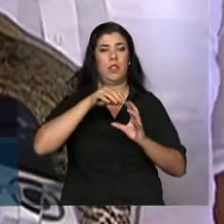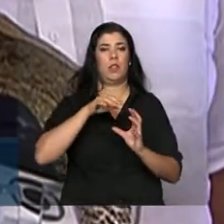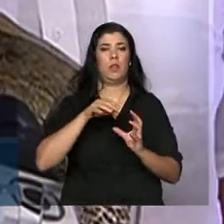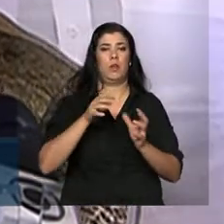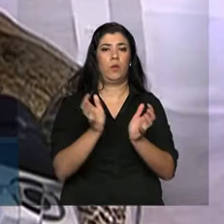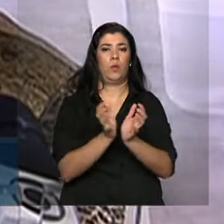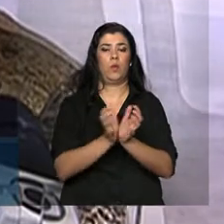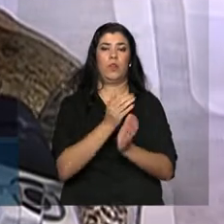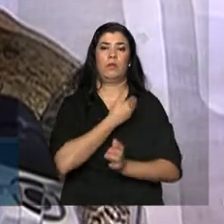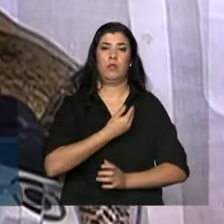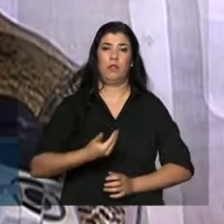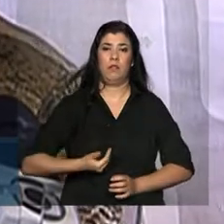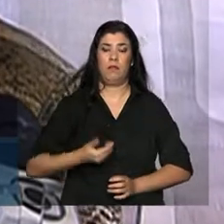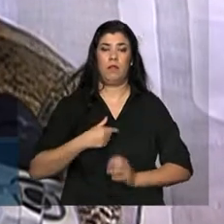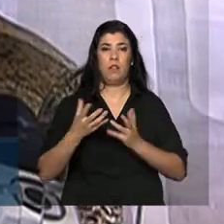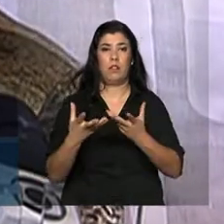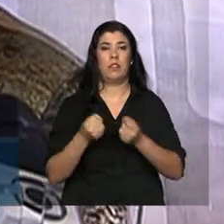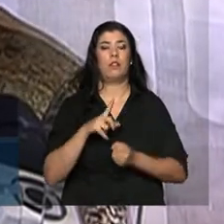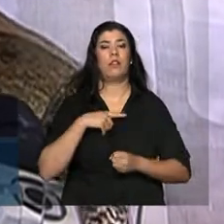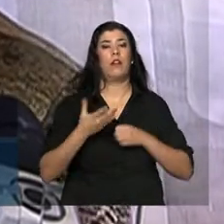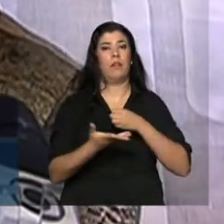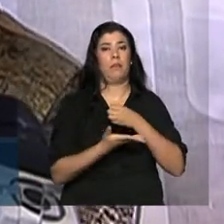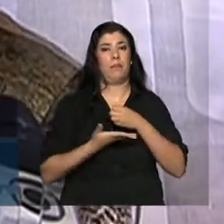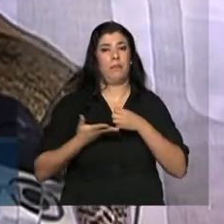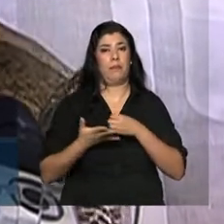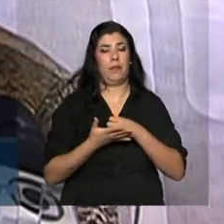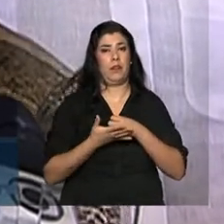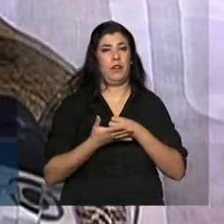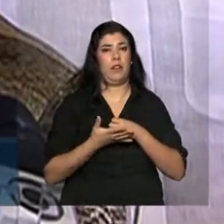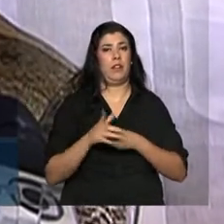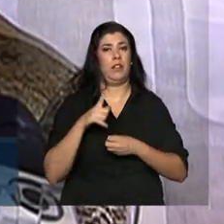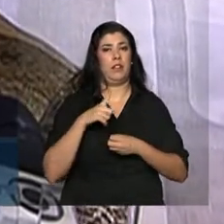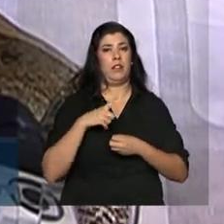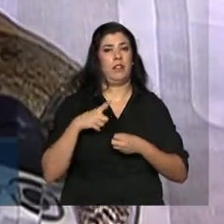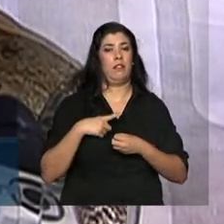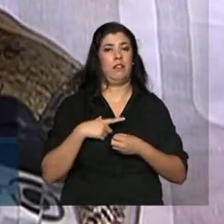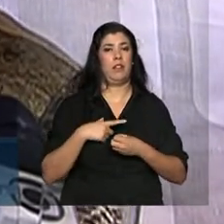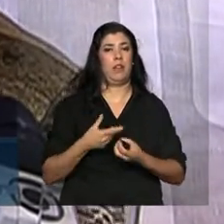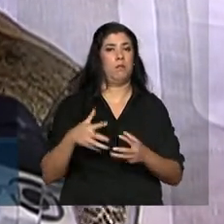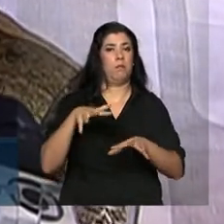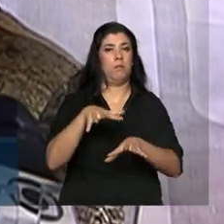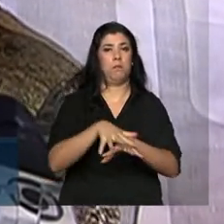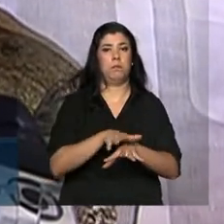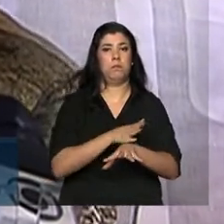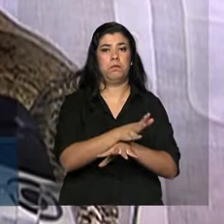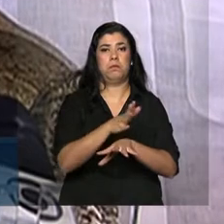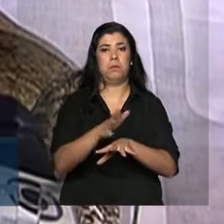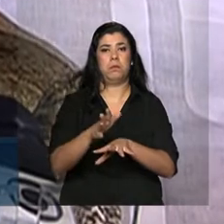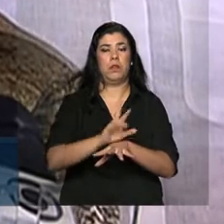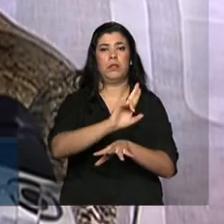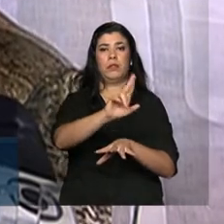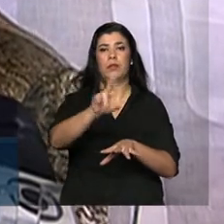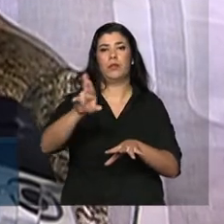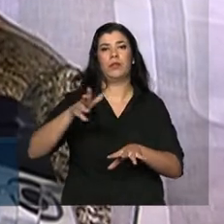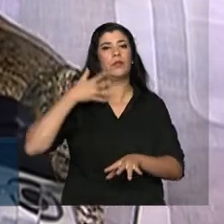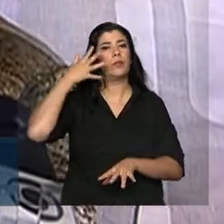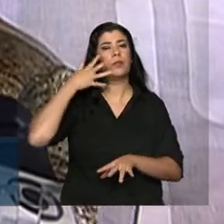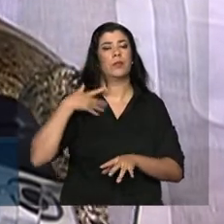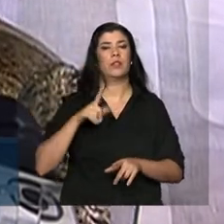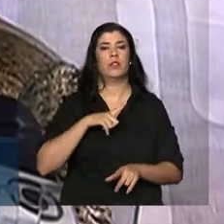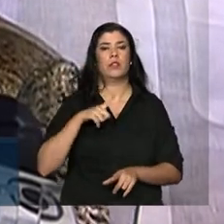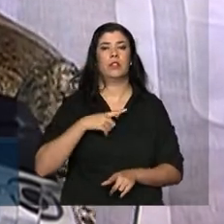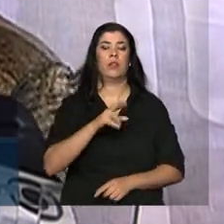o fato de que a nossa base é integrada por diversos partidos. Então, dado que